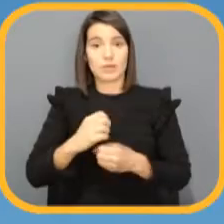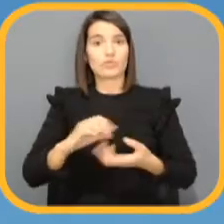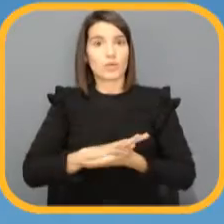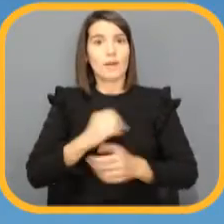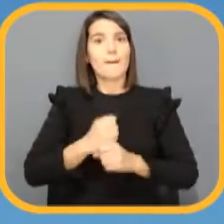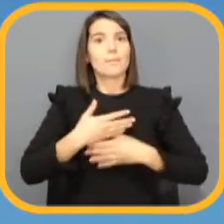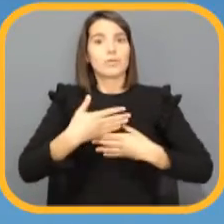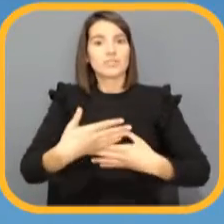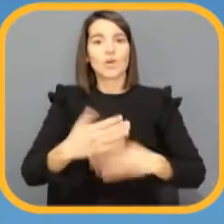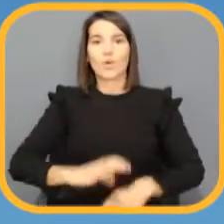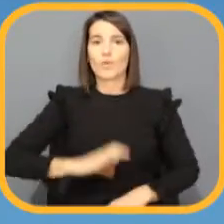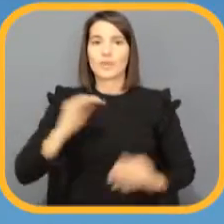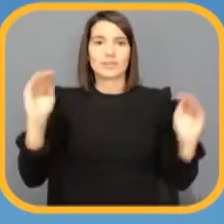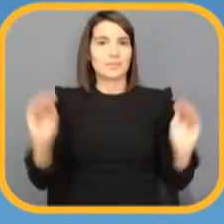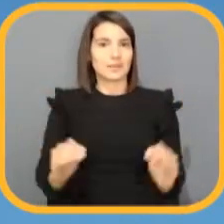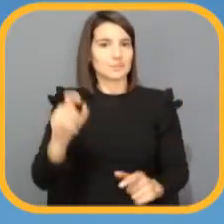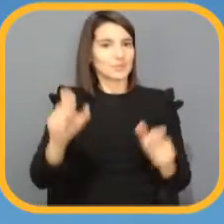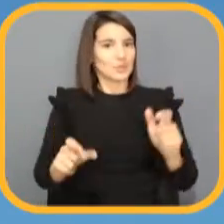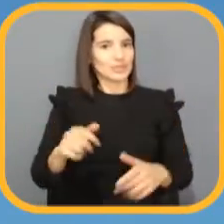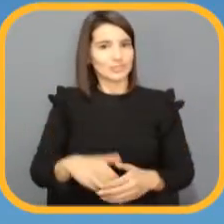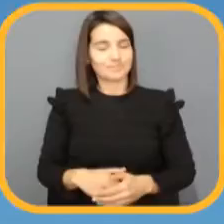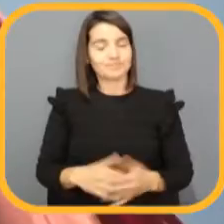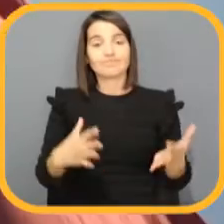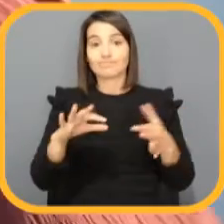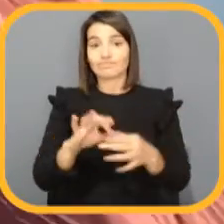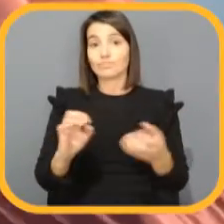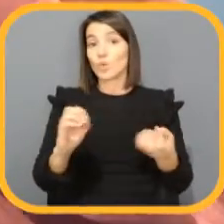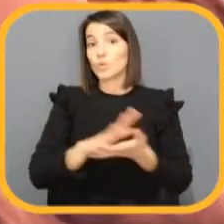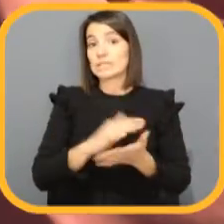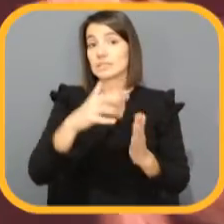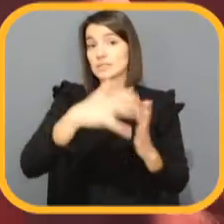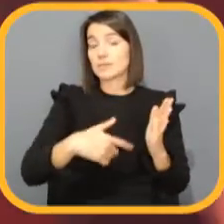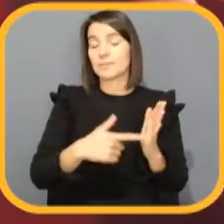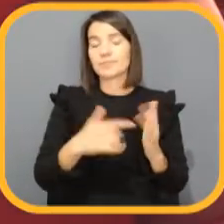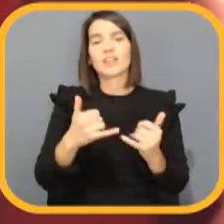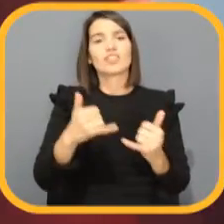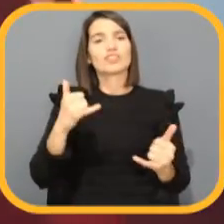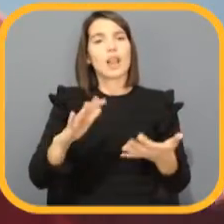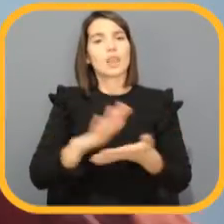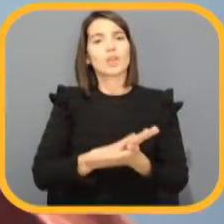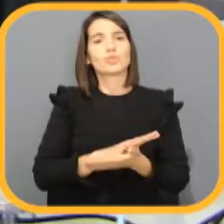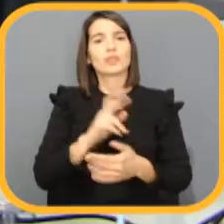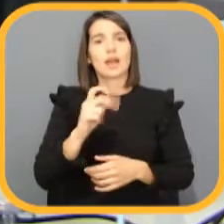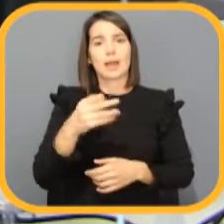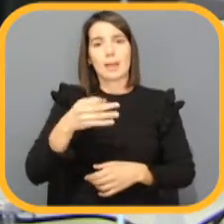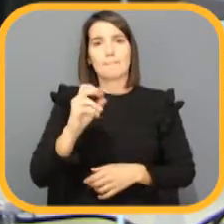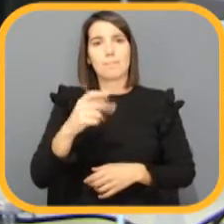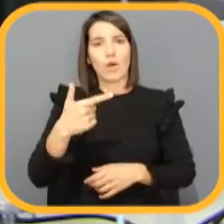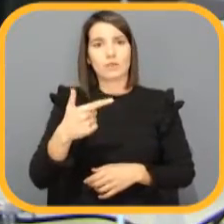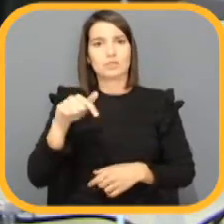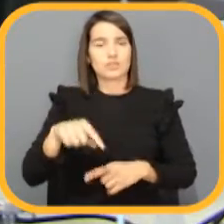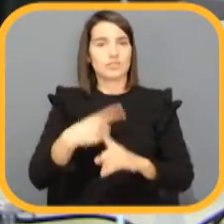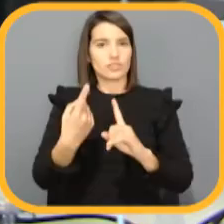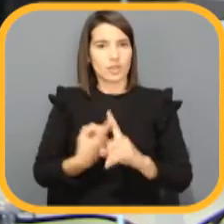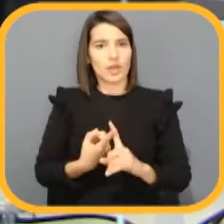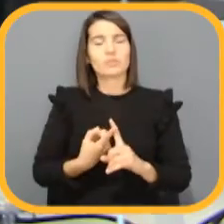metade apresentam um valor de confiança inferior a 50%. Portugal é o segundo país mais bem classificado, com um índice de confiança